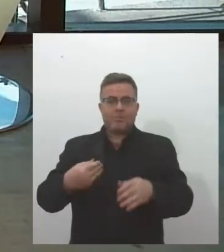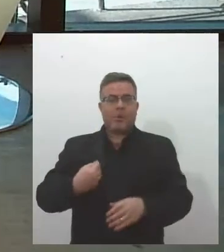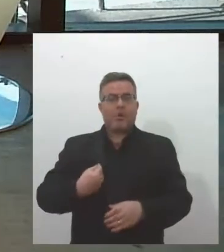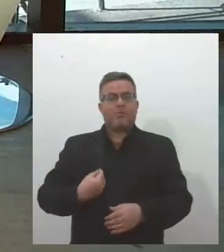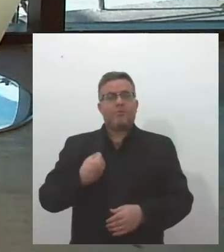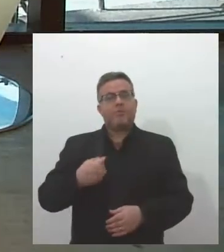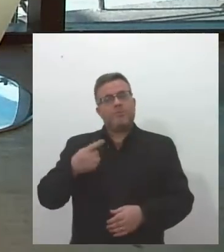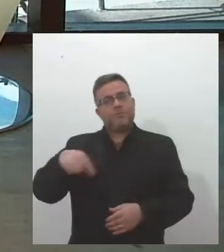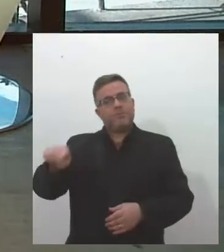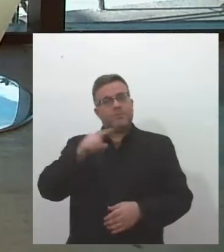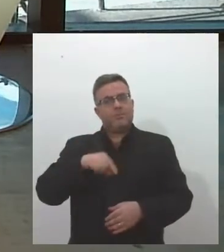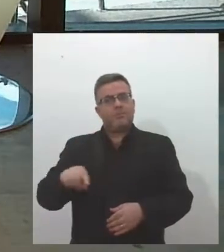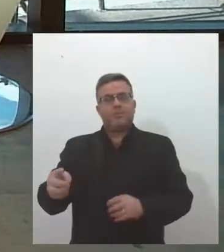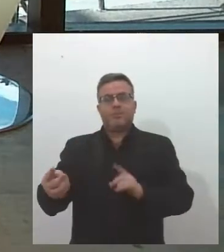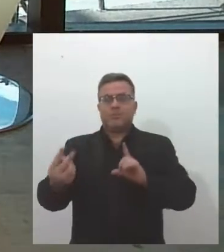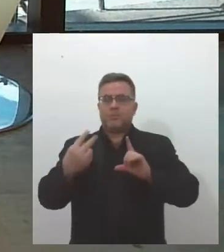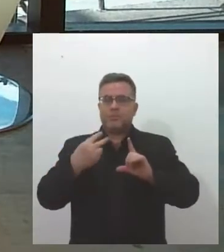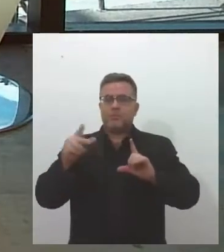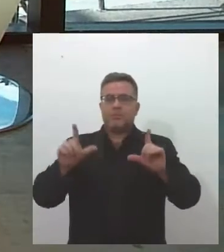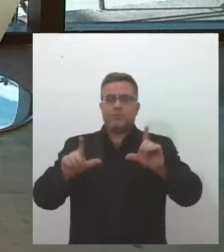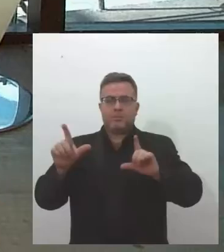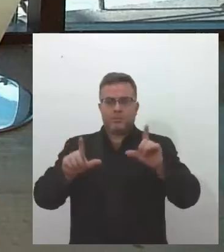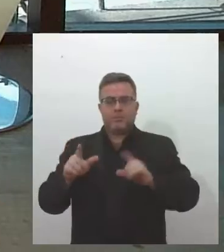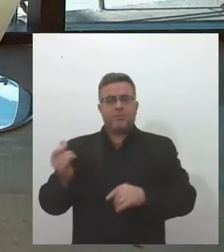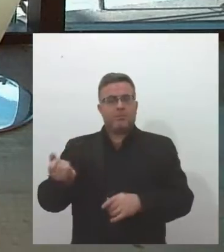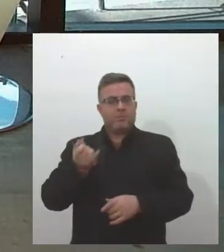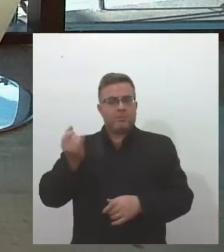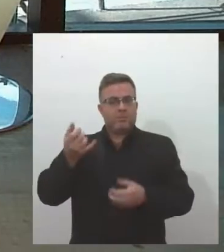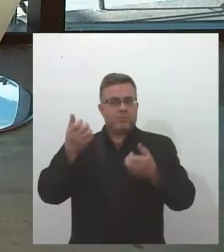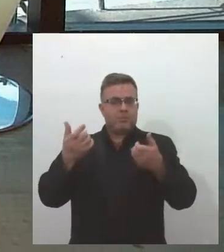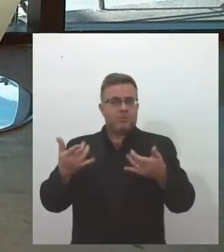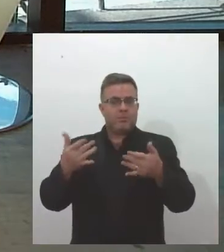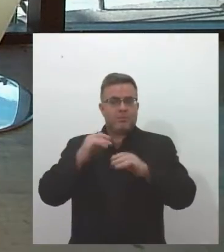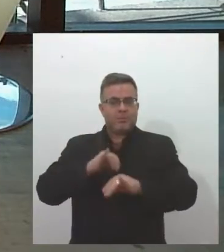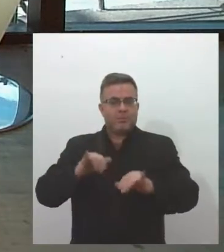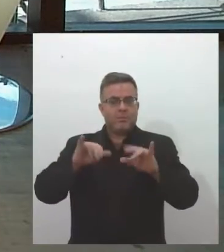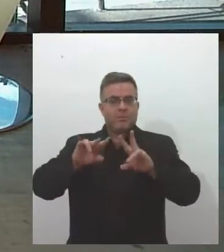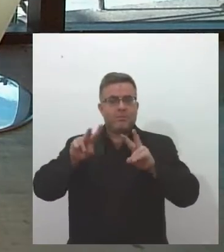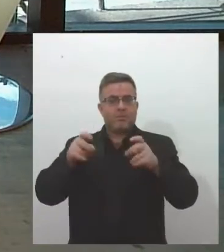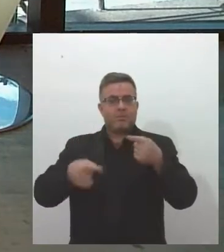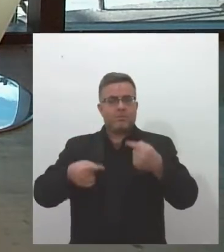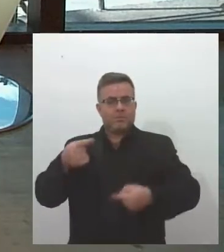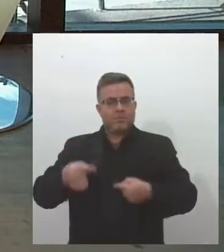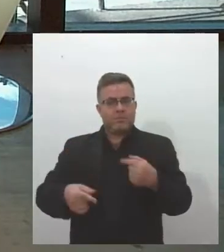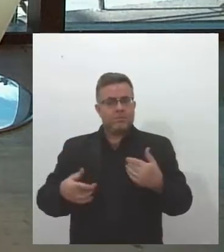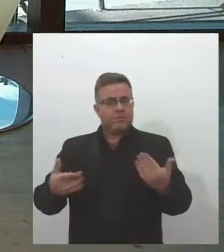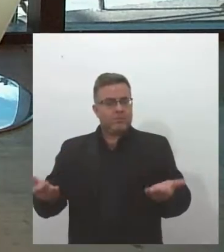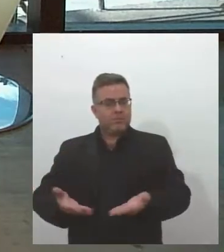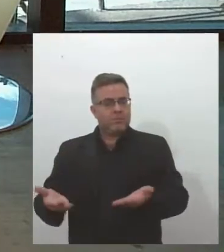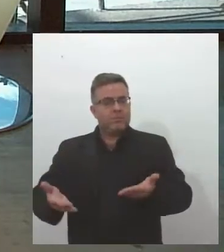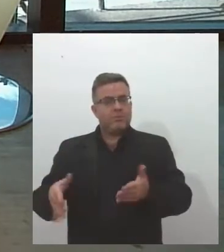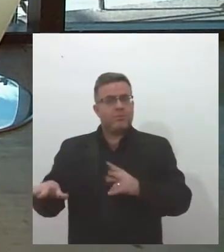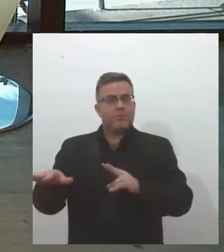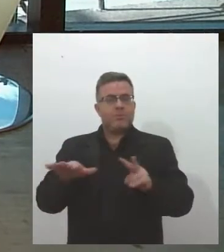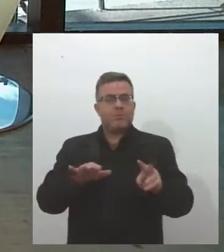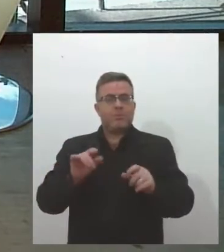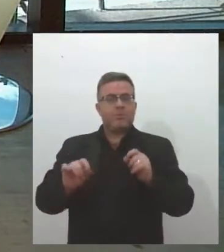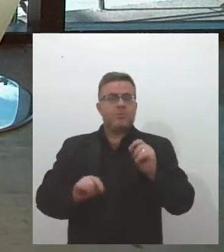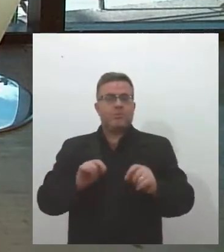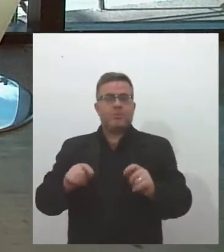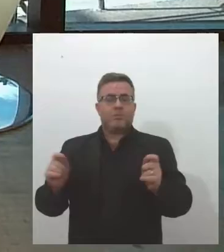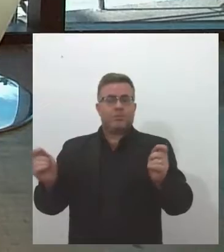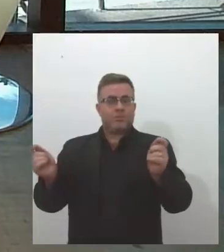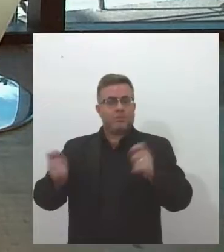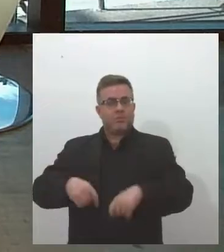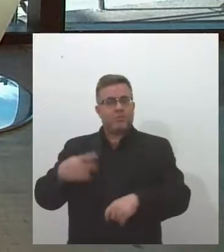TV Alese, sempre trazendo temas importantes para toda a sociedade. E esta semana nós vamos tratar sobre as potencialidades de Sergipe